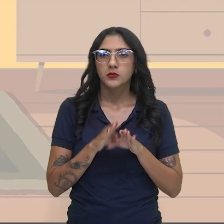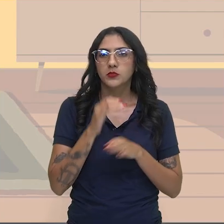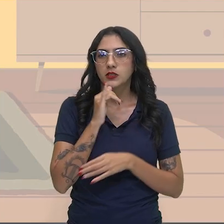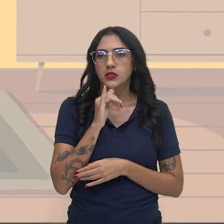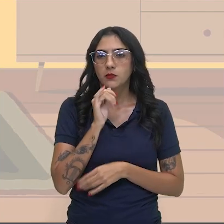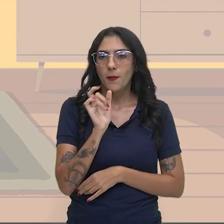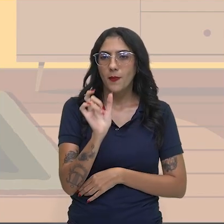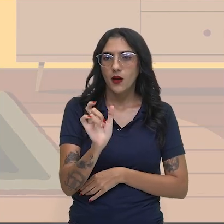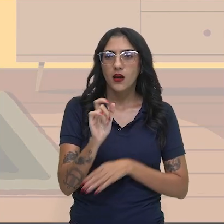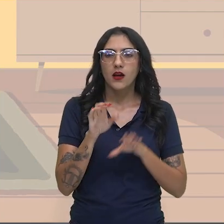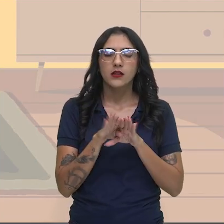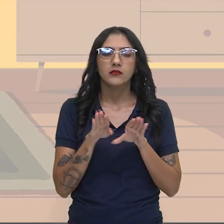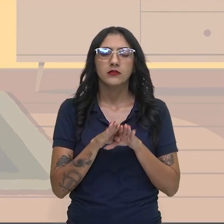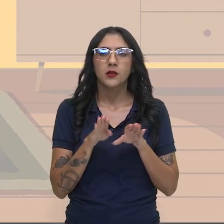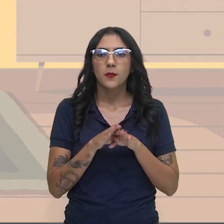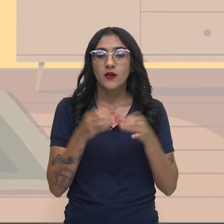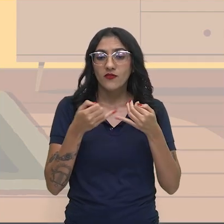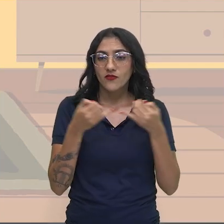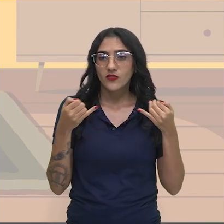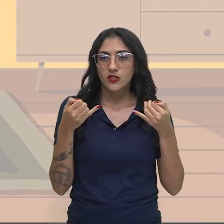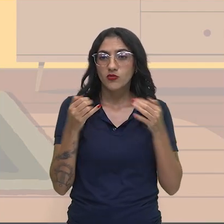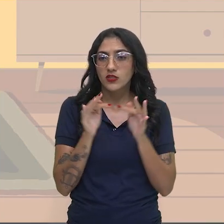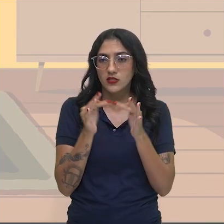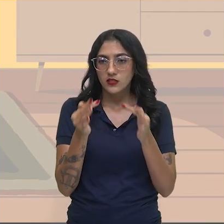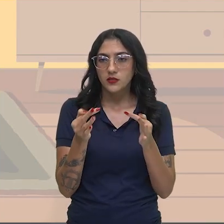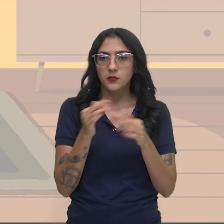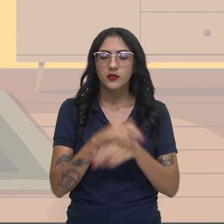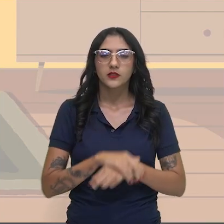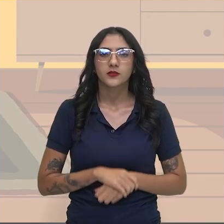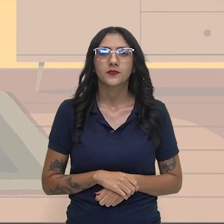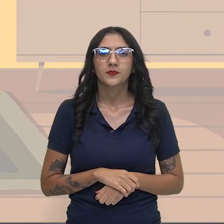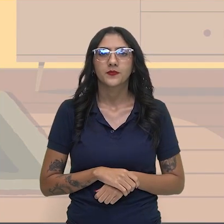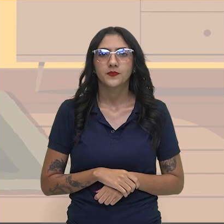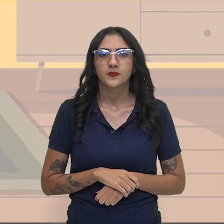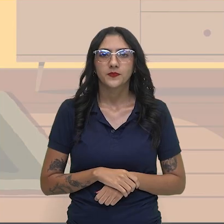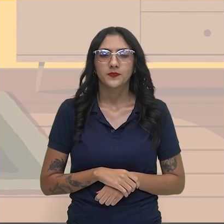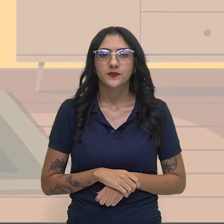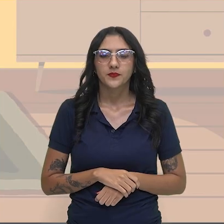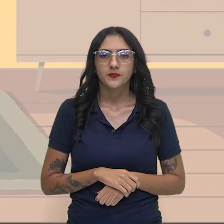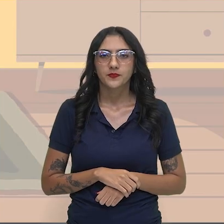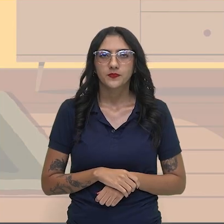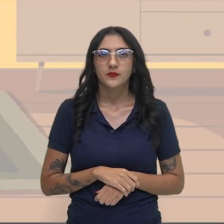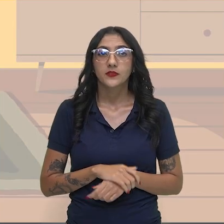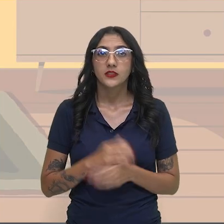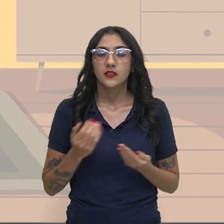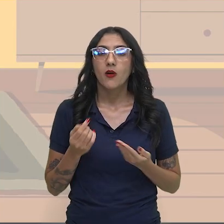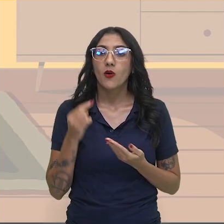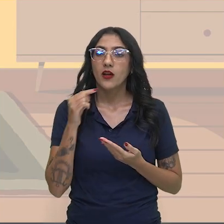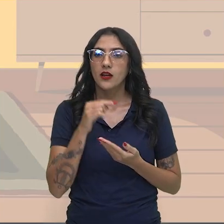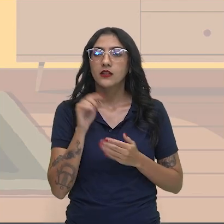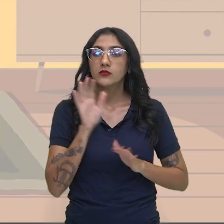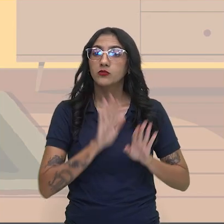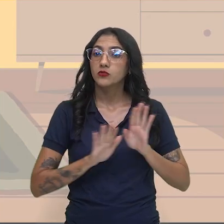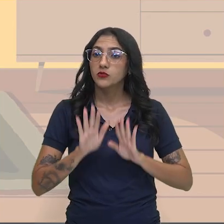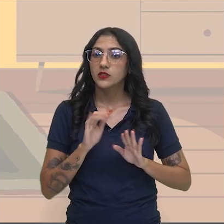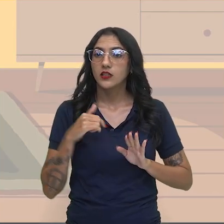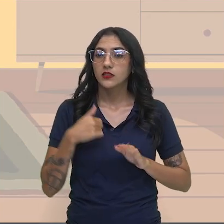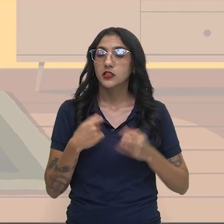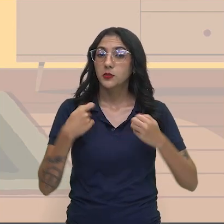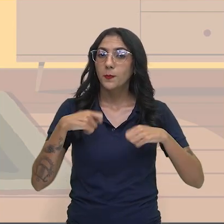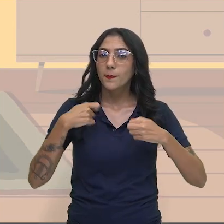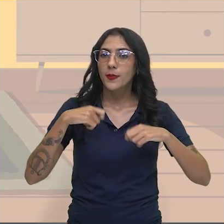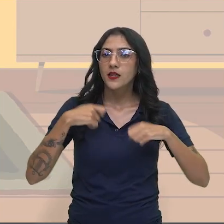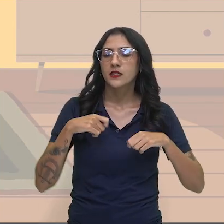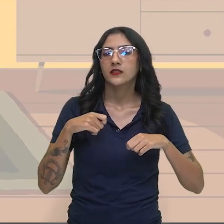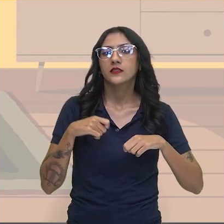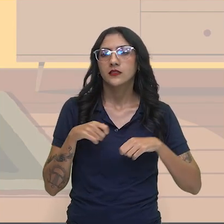como pilhas e fios pequenos. E assim, pessoal, esses são os cuidados que nós temos que ter